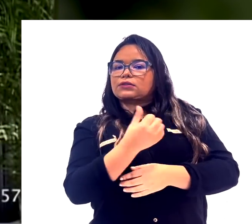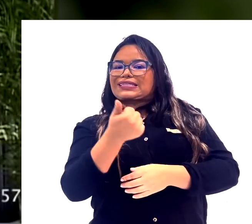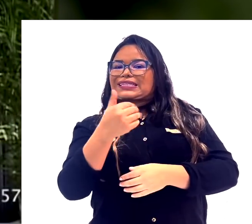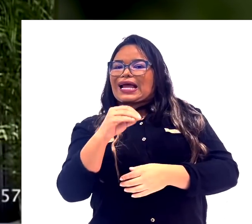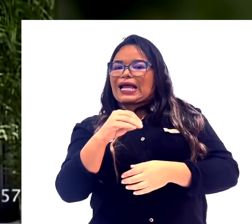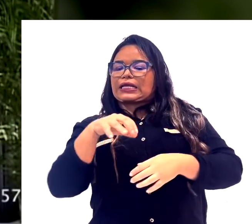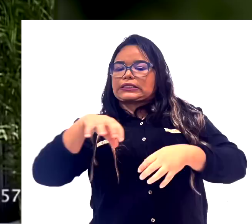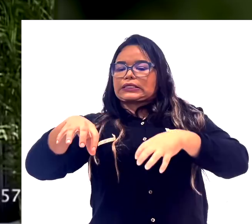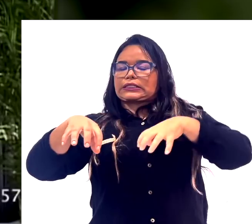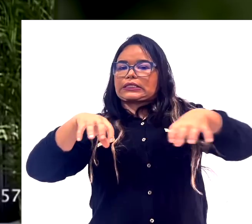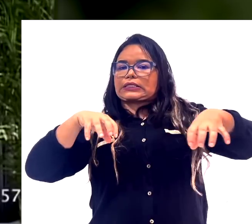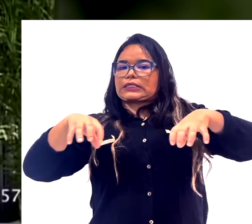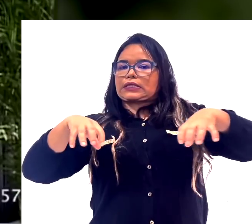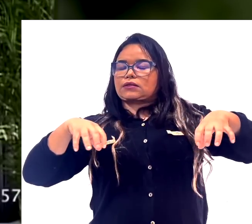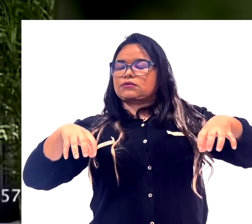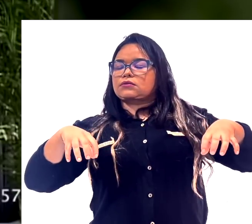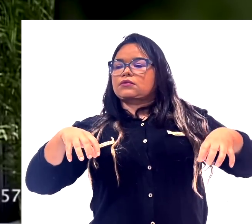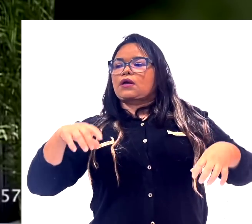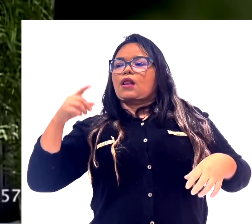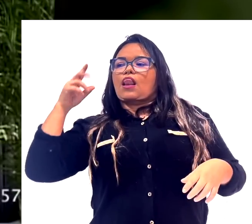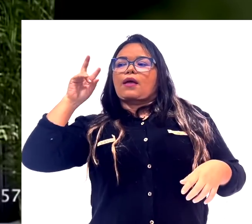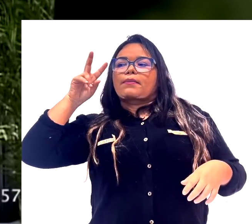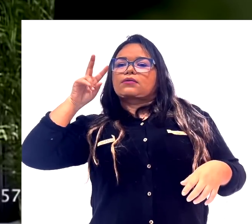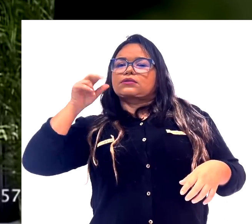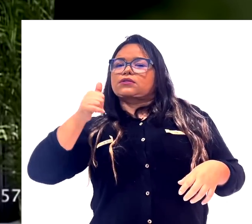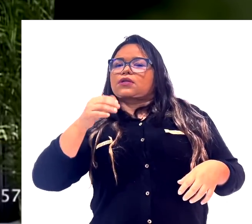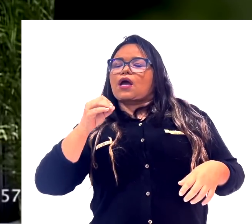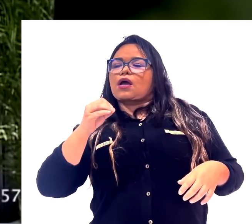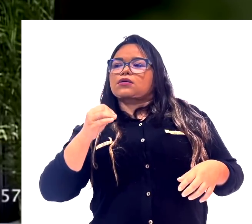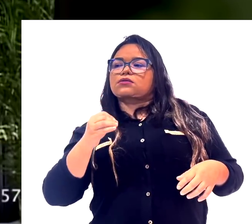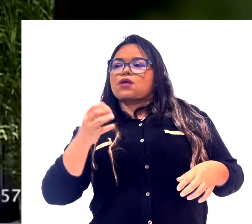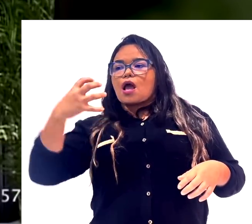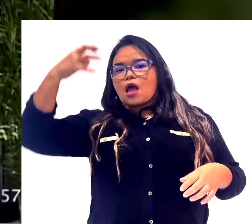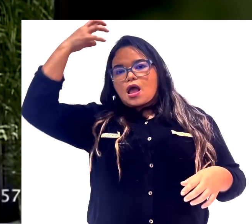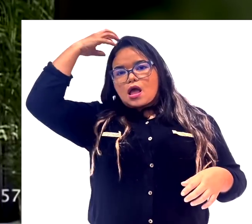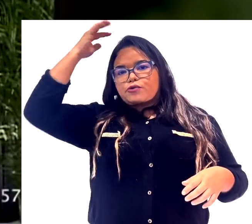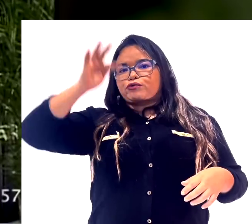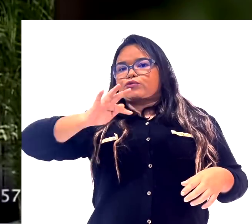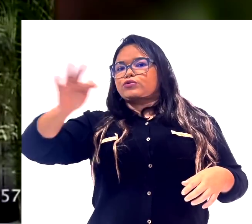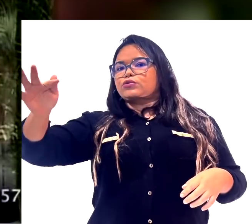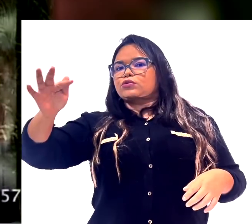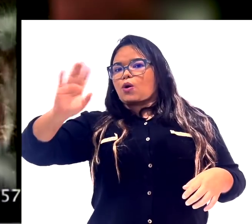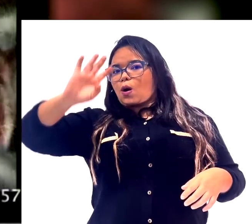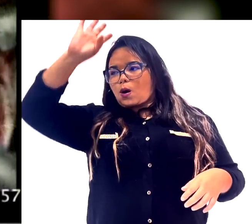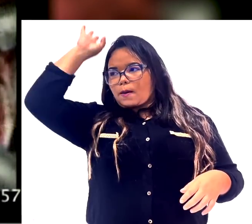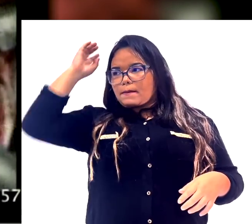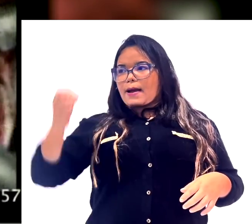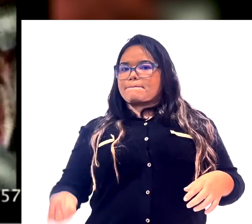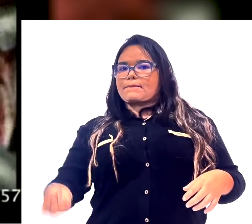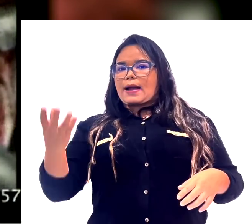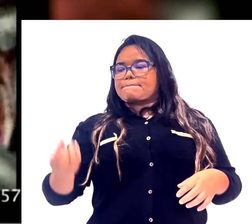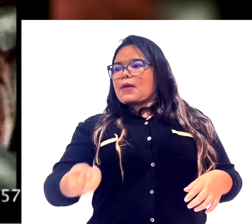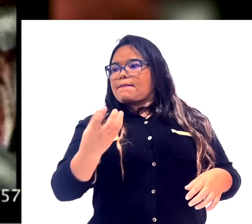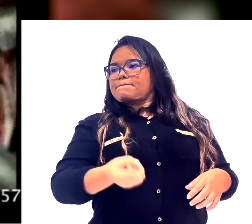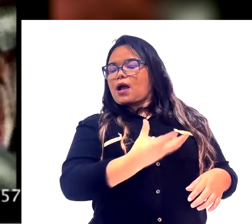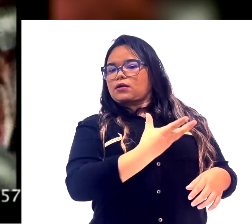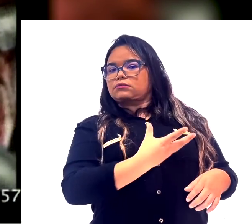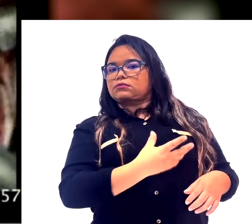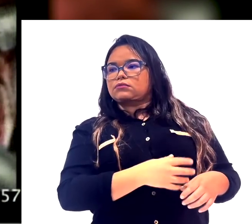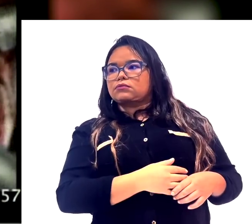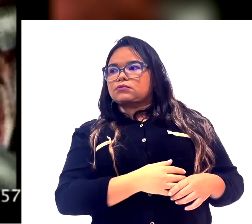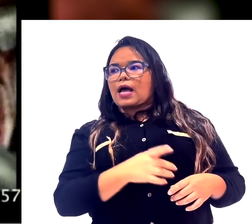para esses 10 reis que se levantam do Império Romano. Eis que entre eles subiu outro